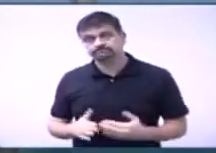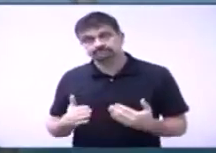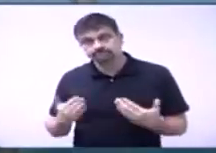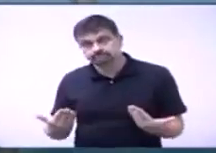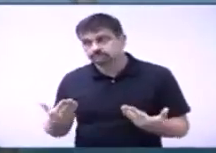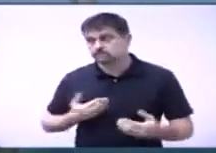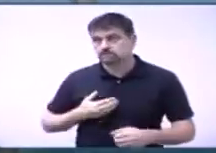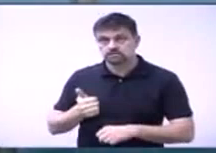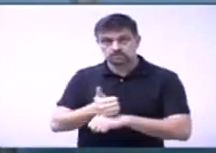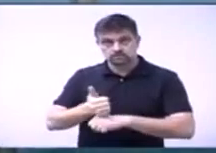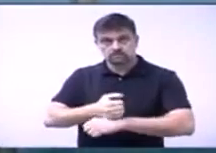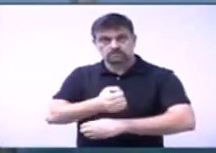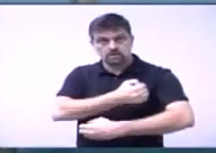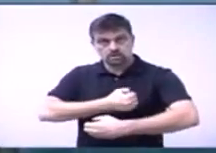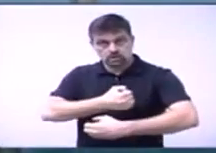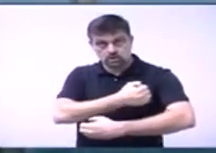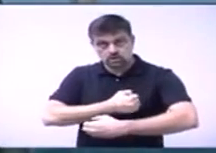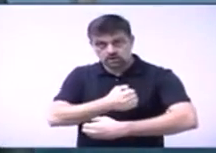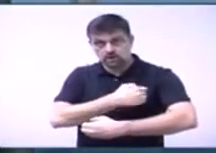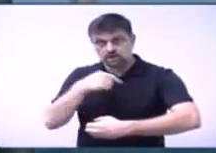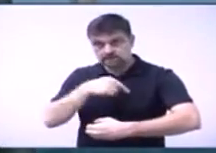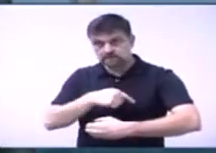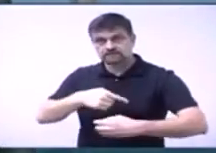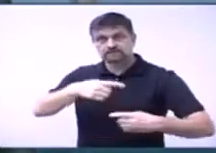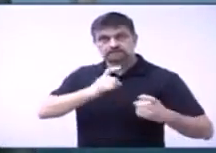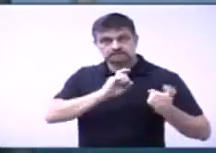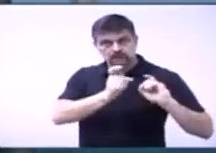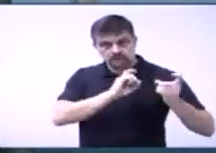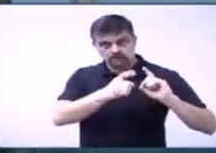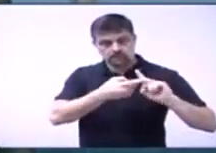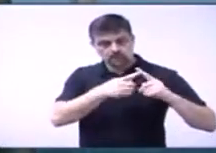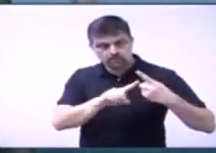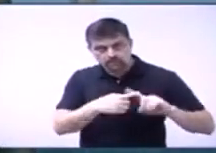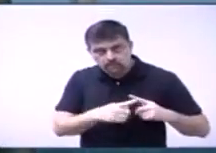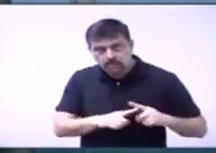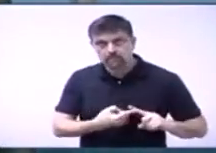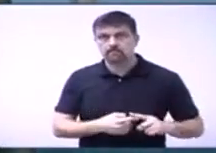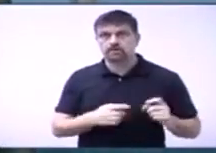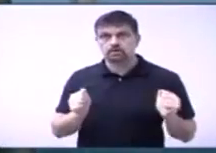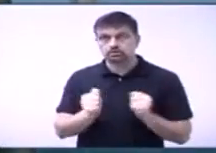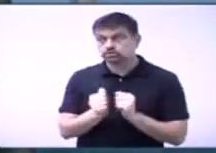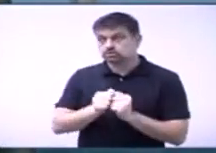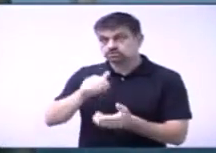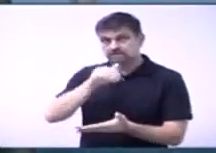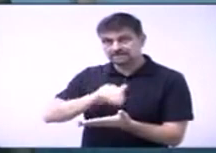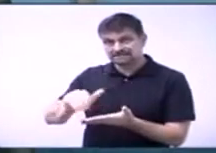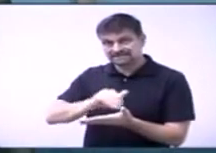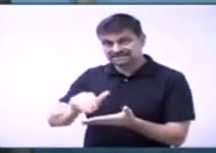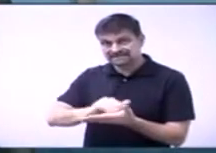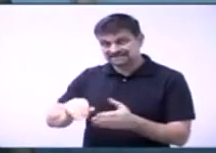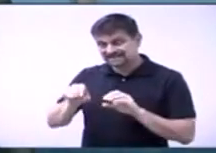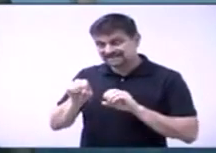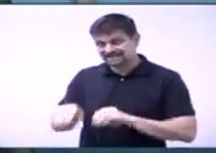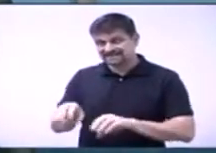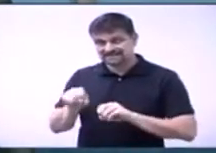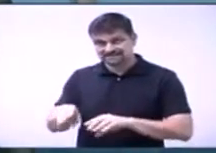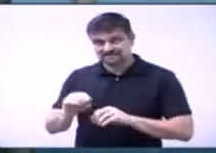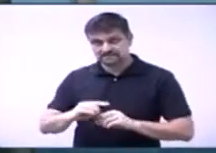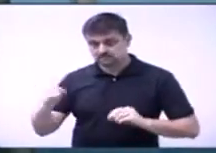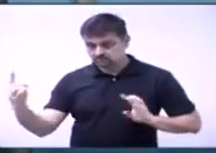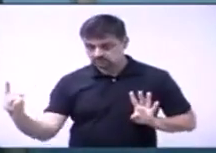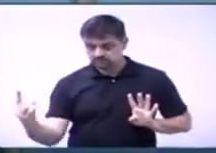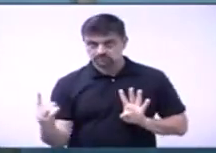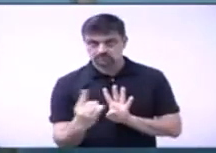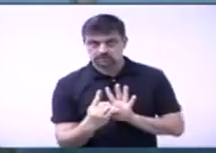os cozinheiros, inclusive, estão participando de reunião, né, com a secretária de Educação e já está